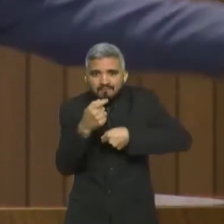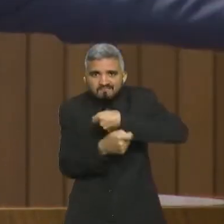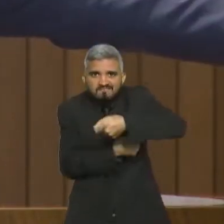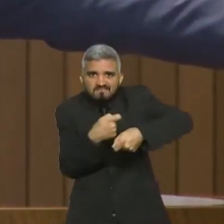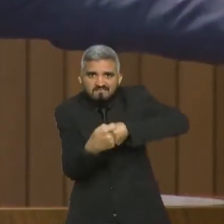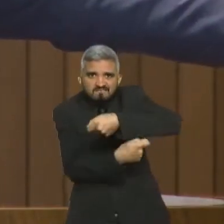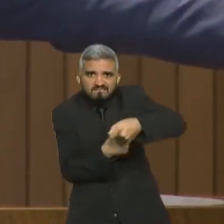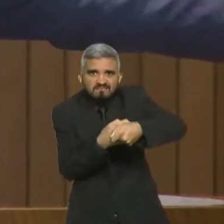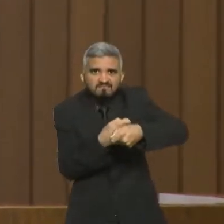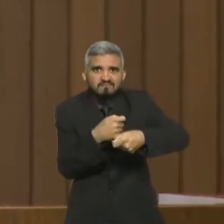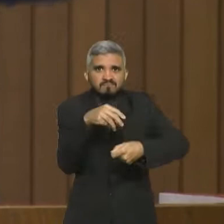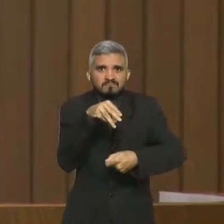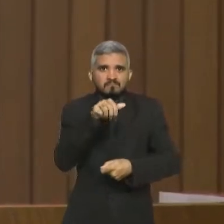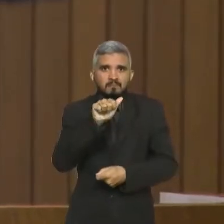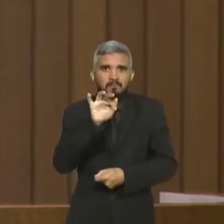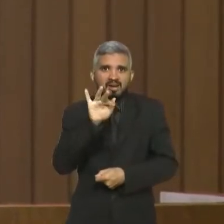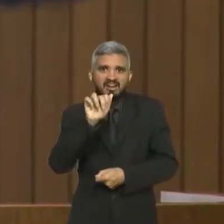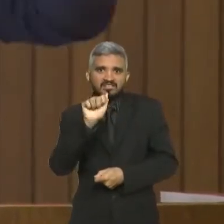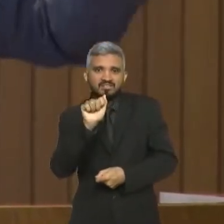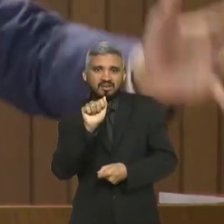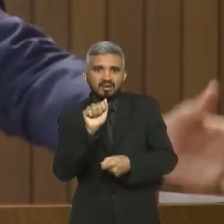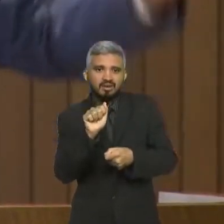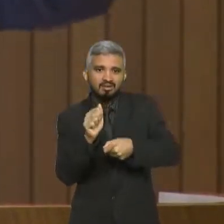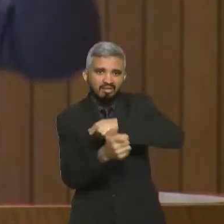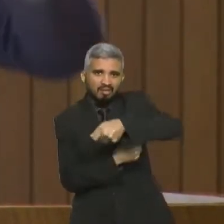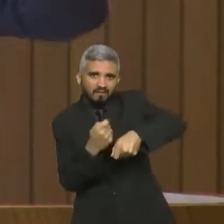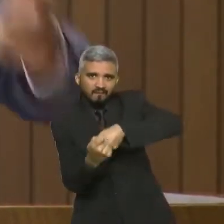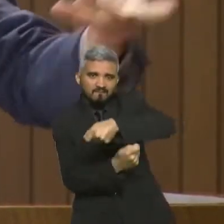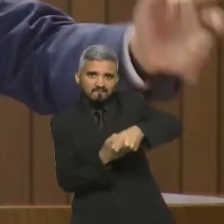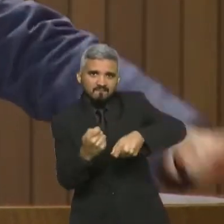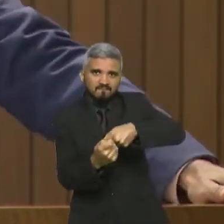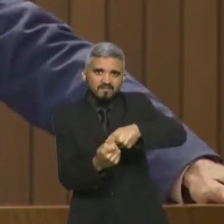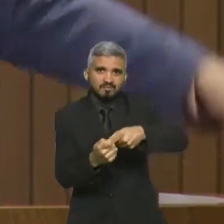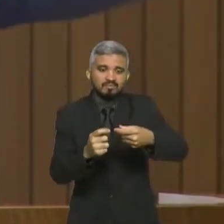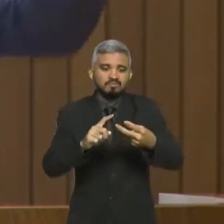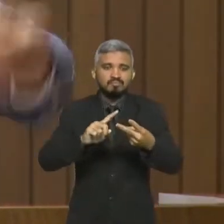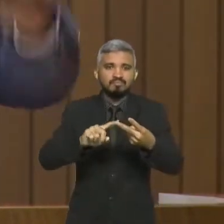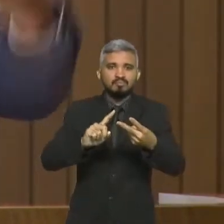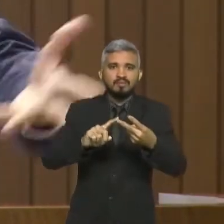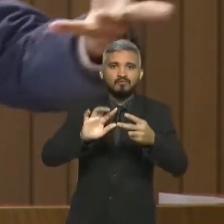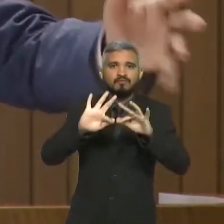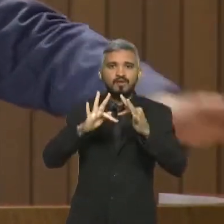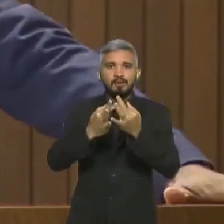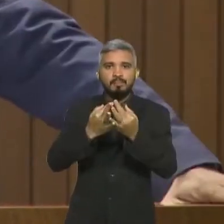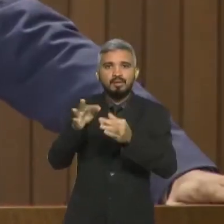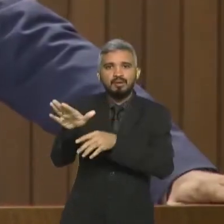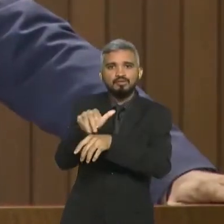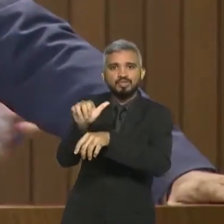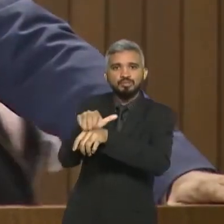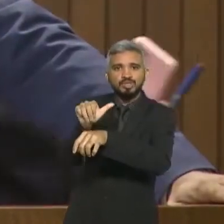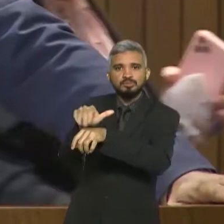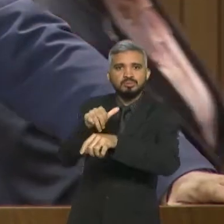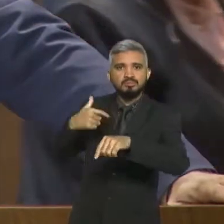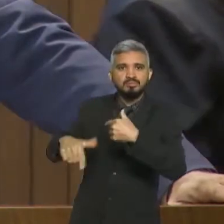Máfia, só pode. Cabide de emprego, nepotismo, contratos irregulares,